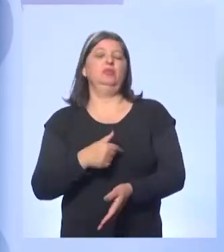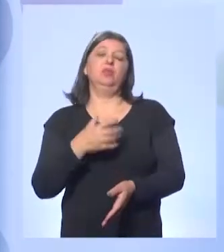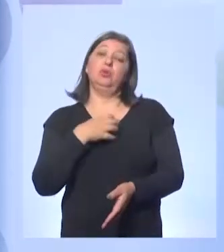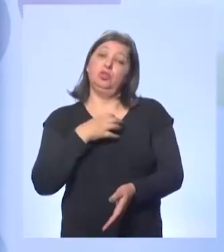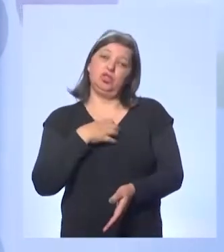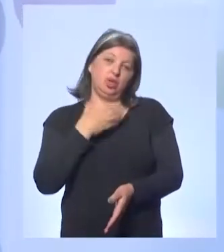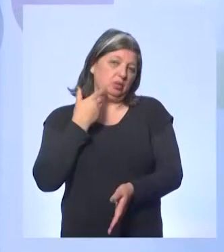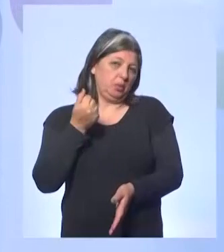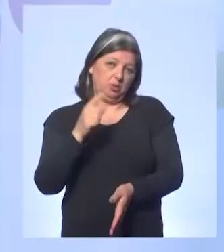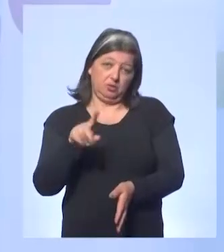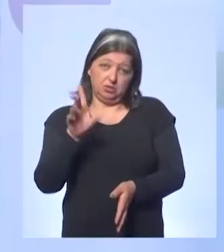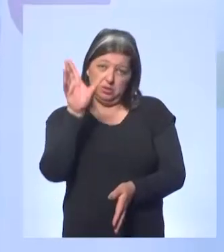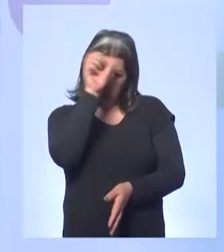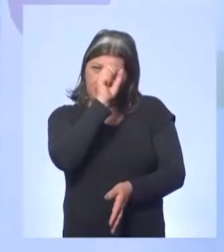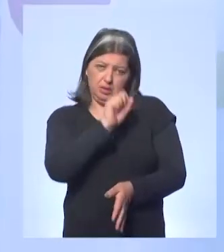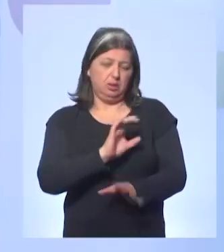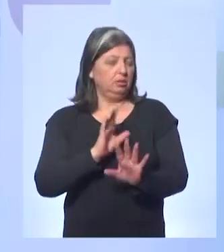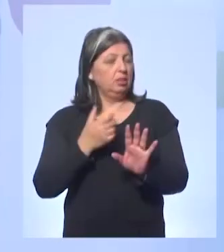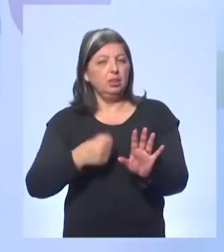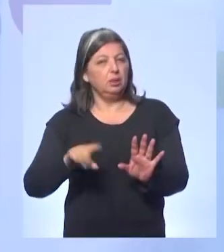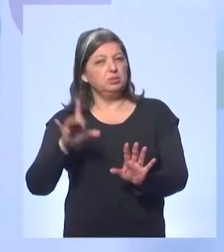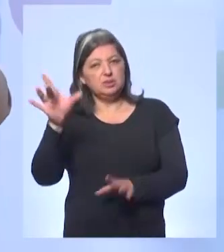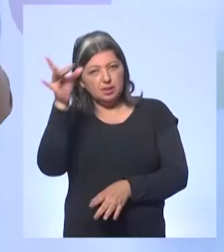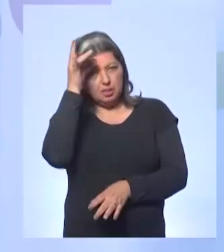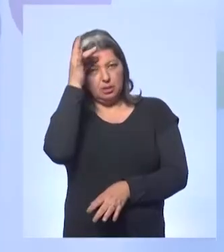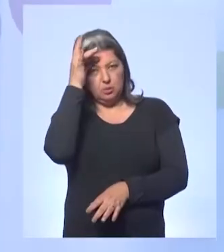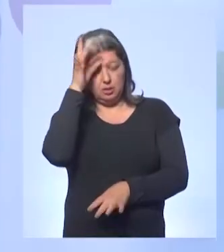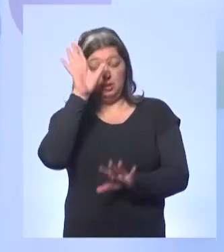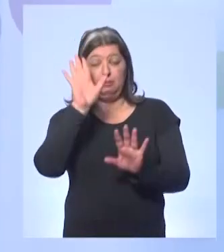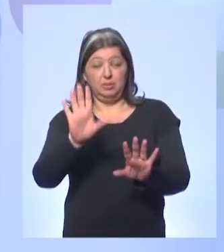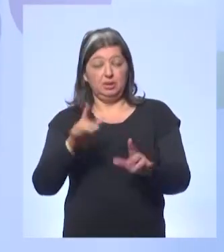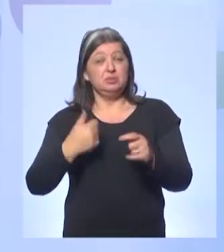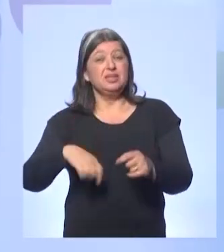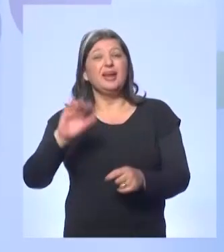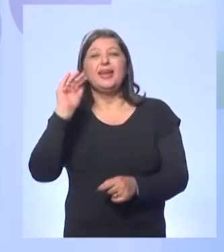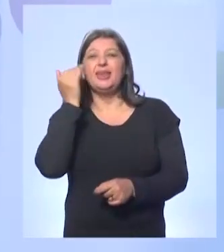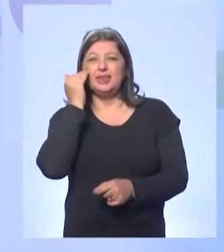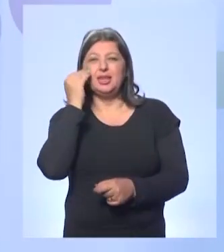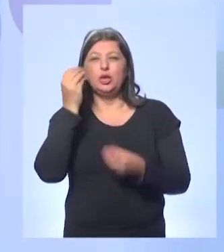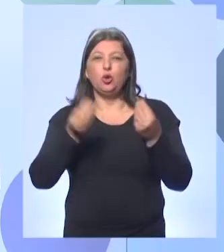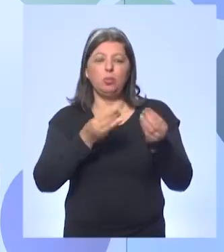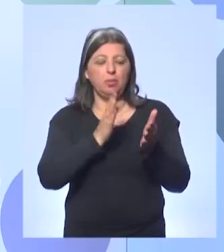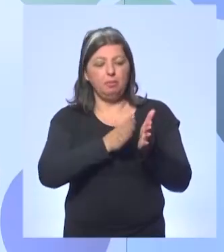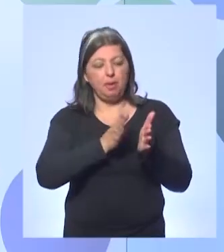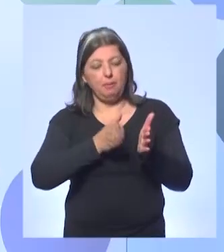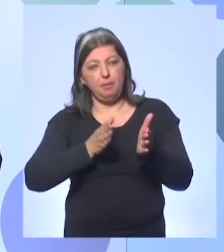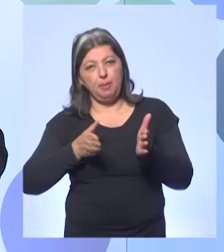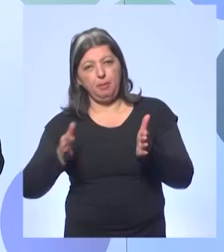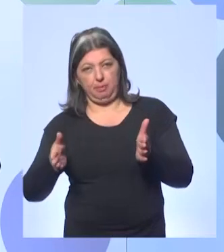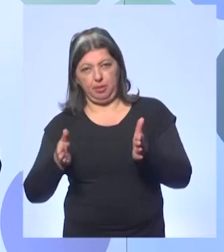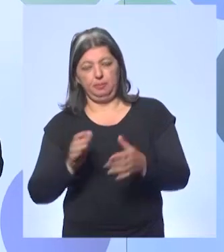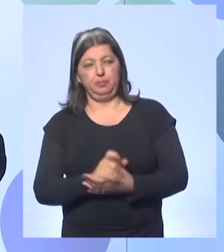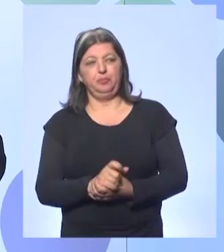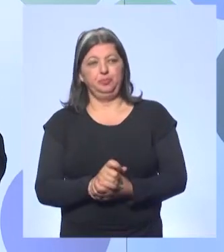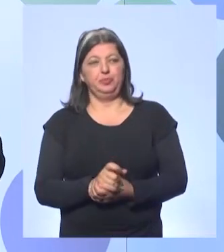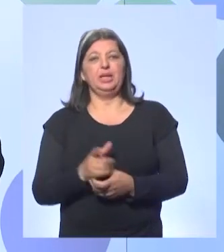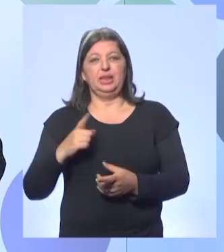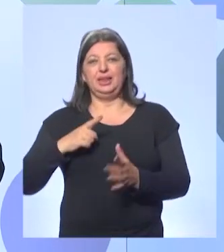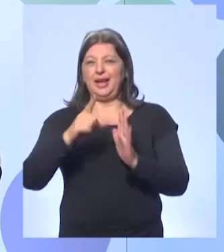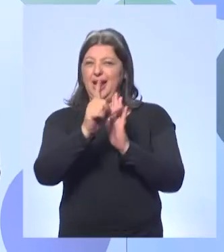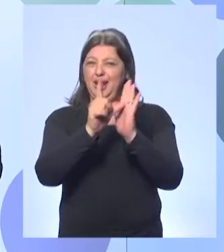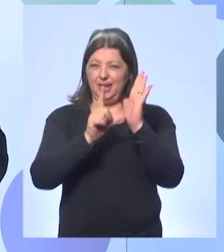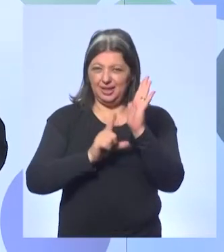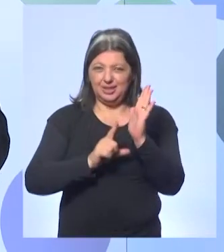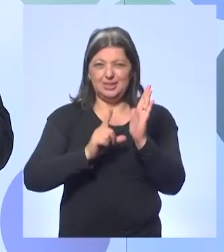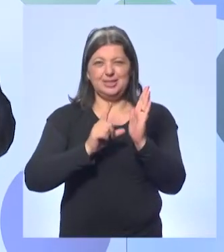aprender e faz. Então, não é que você tem que decorar, mas compreender ali o processo. Tem uma listinha também pertinho, é bem legal, né? Organizadinho